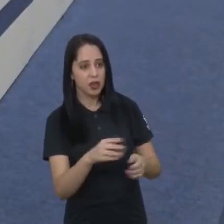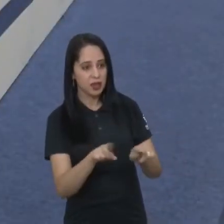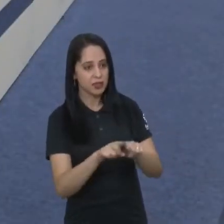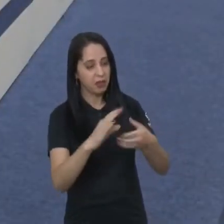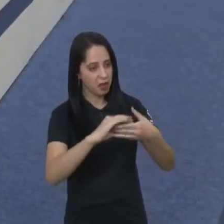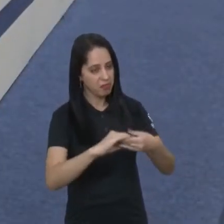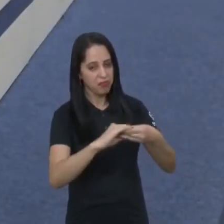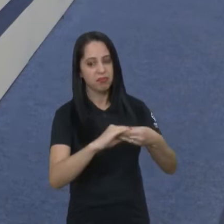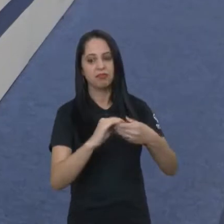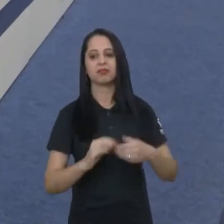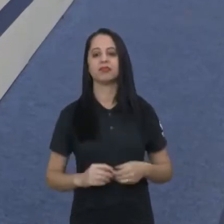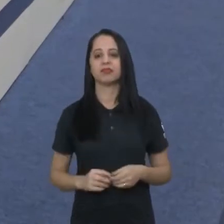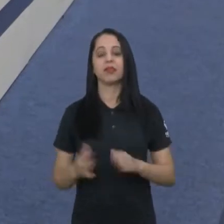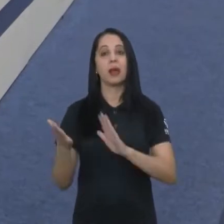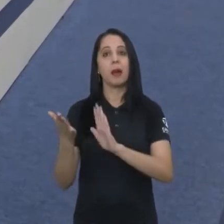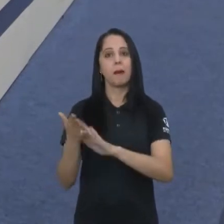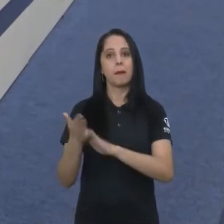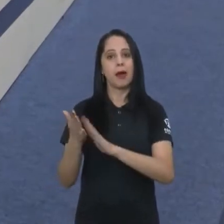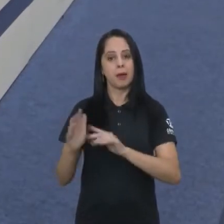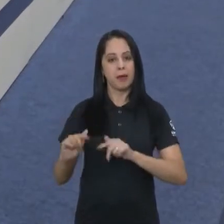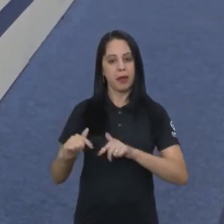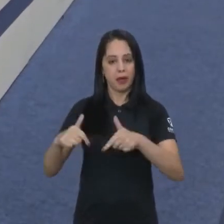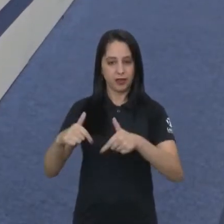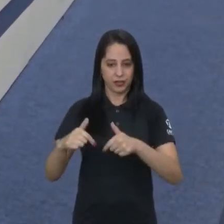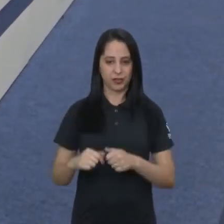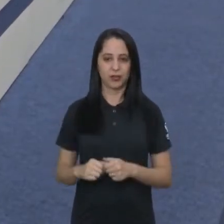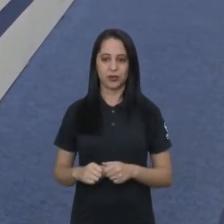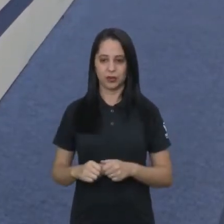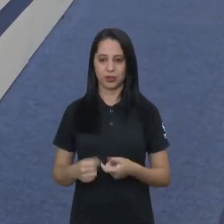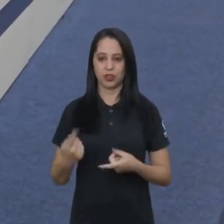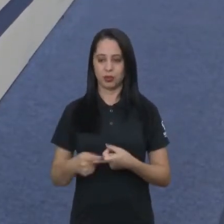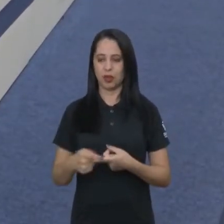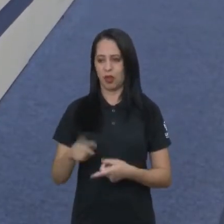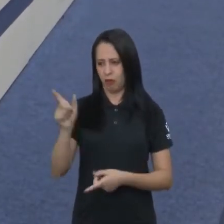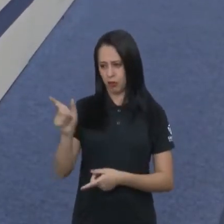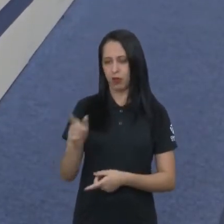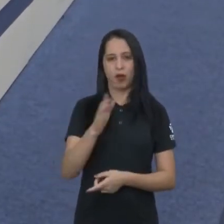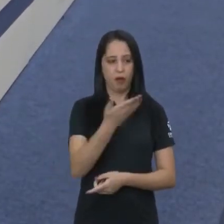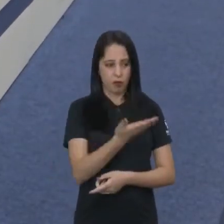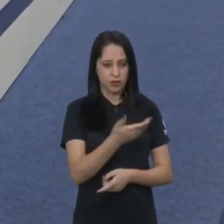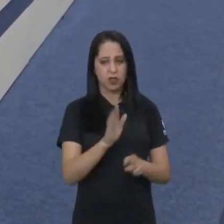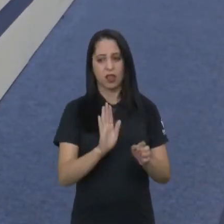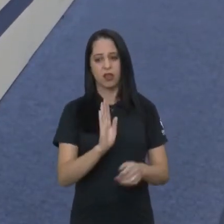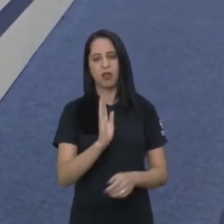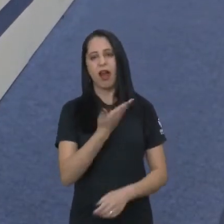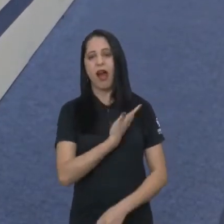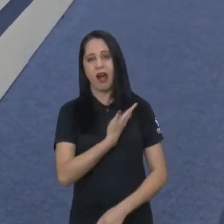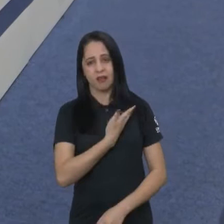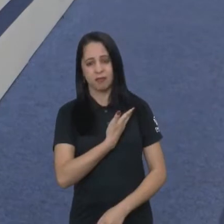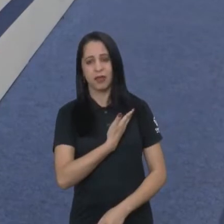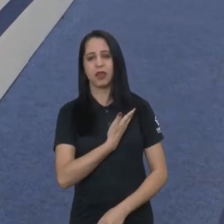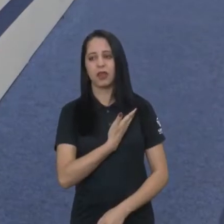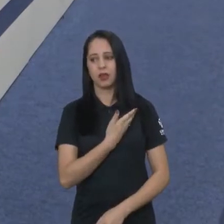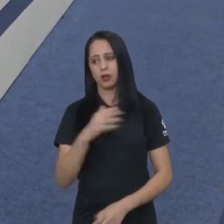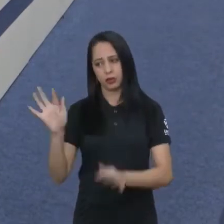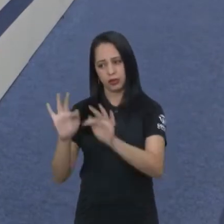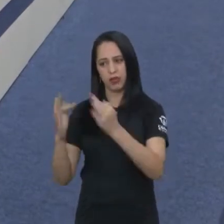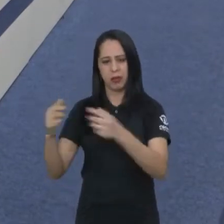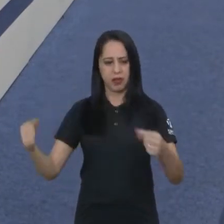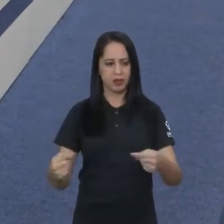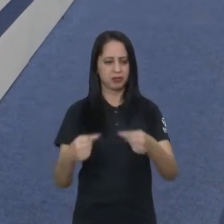foi, apesar, além da amizade que você tem com a família, você, como líder político da nossa cidade, você